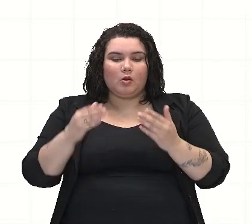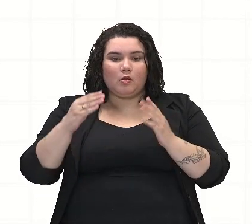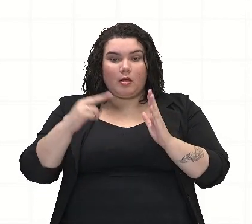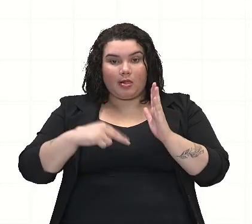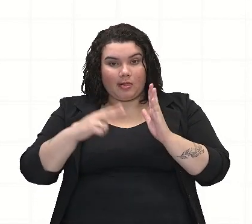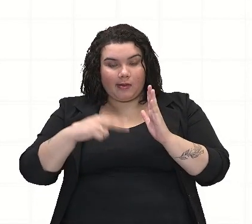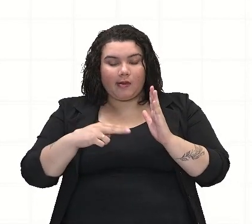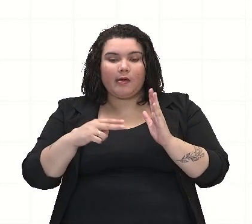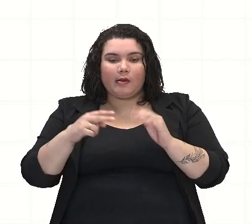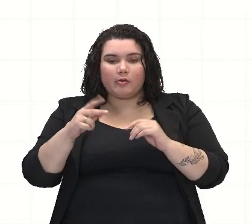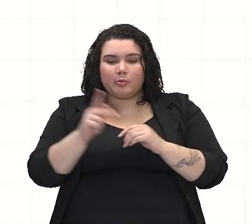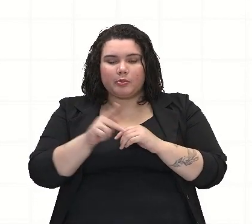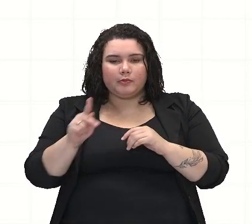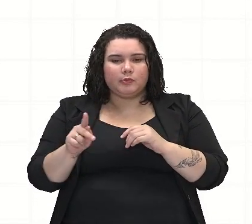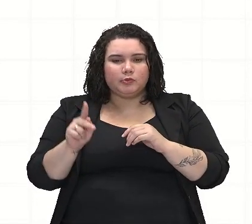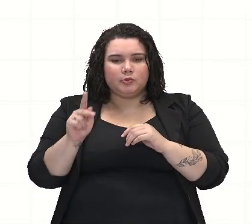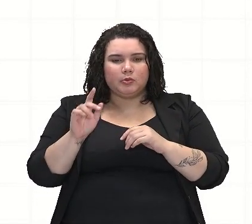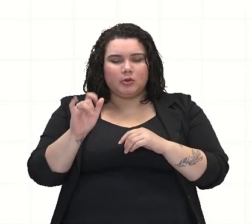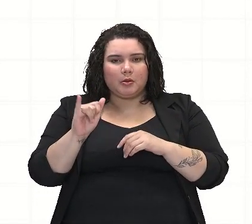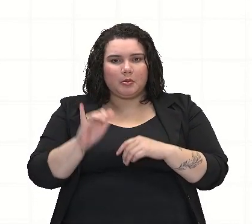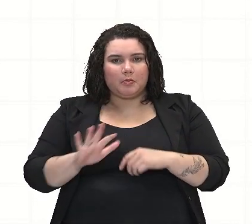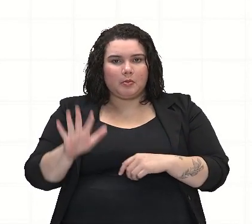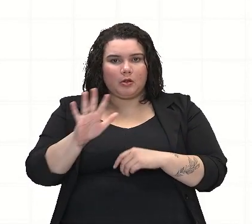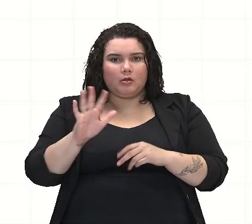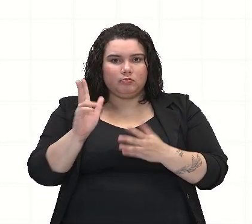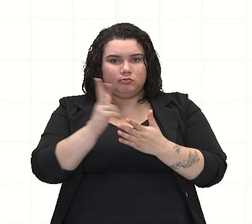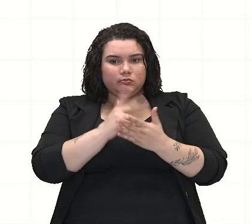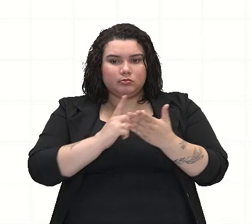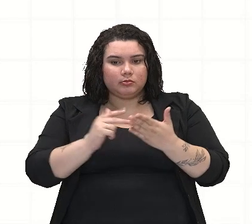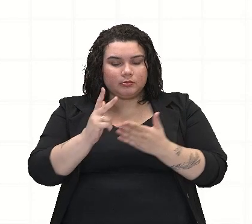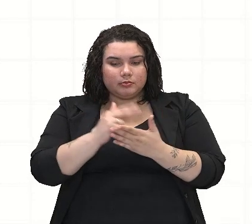nós vamos pensando aqui juntos, tá?